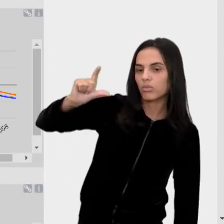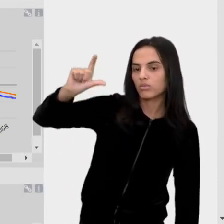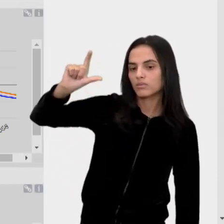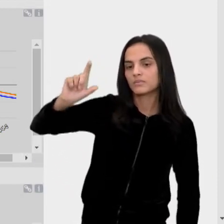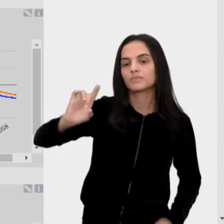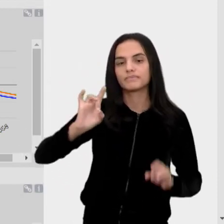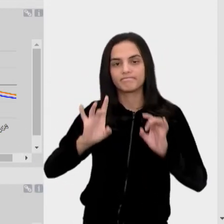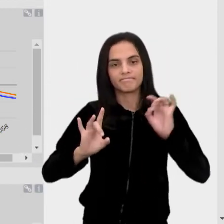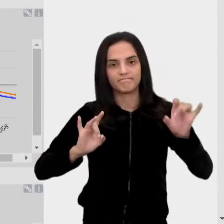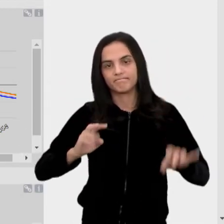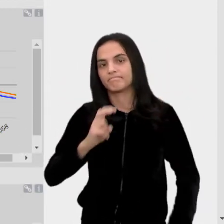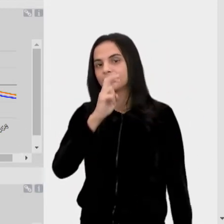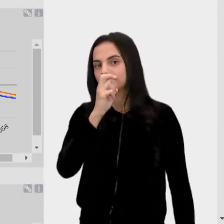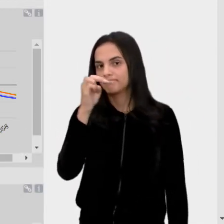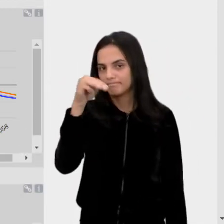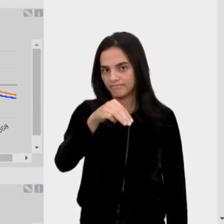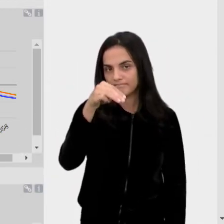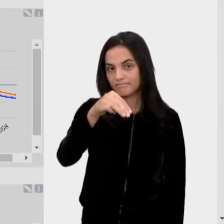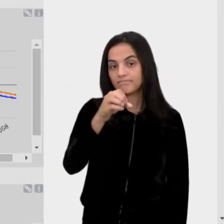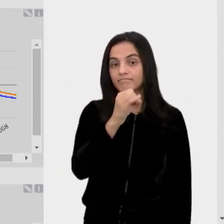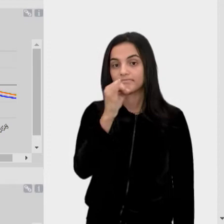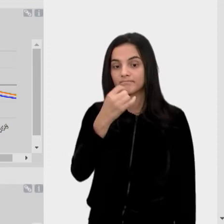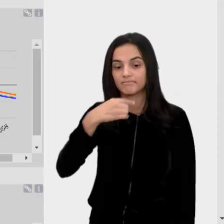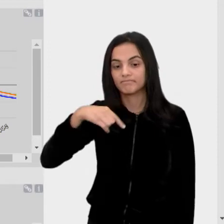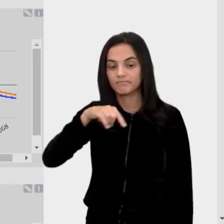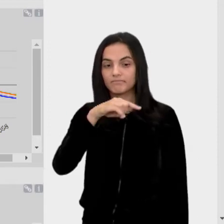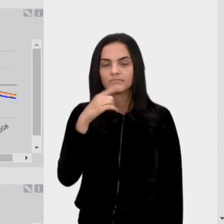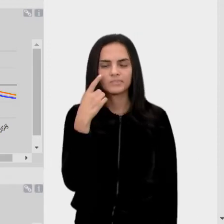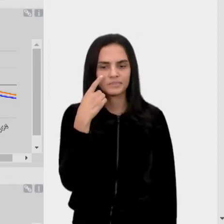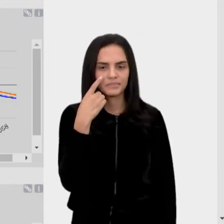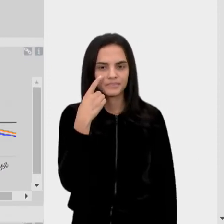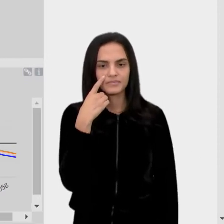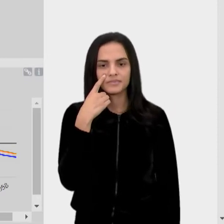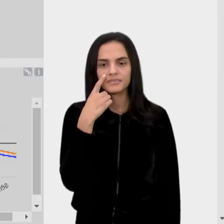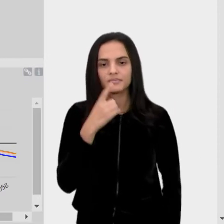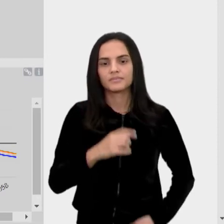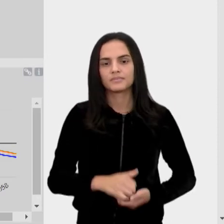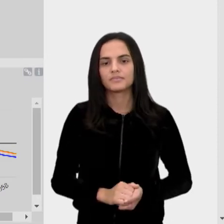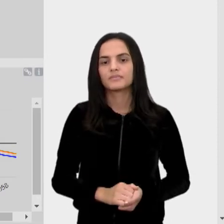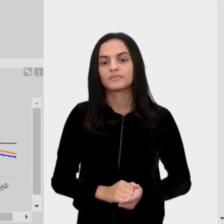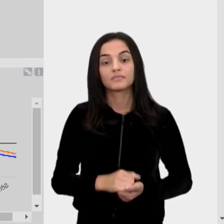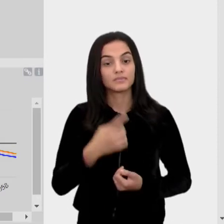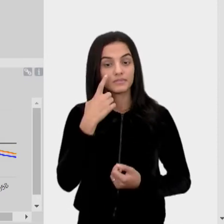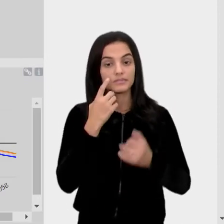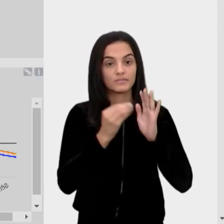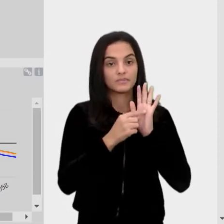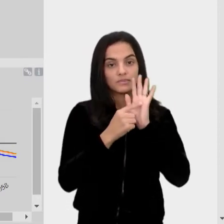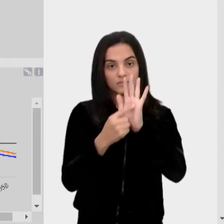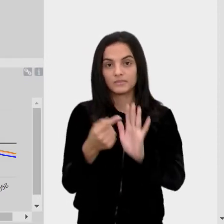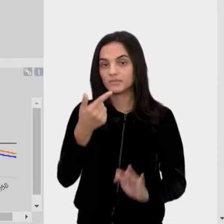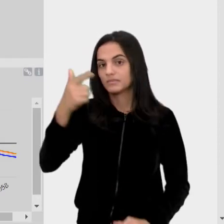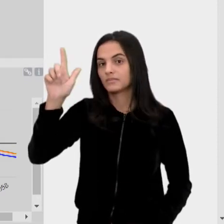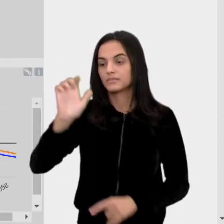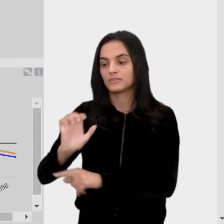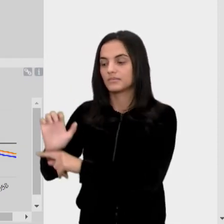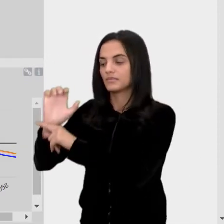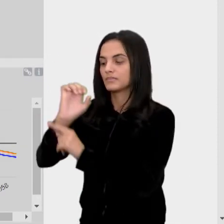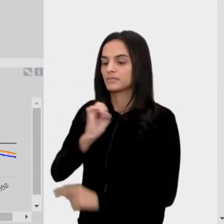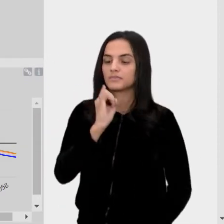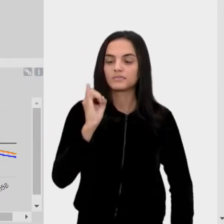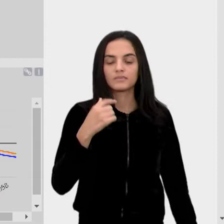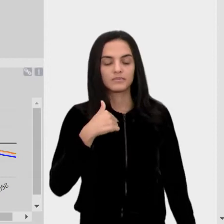cada 5 minutos. Né? Se a gente tivesse... Vou colocar aqui no outro estado, né? Se a gente for